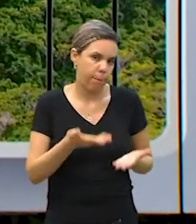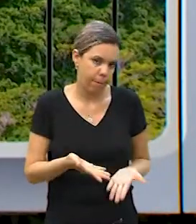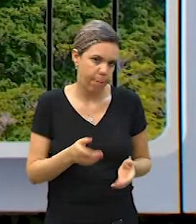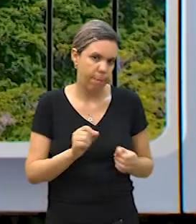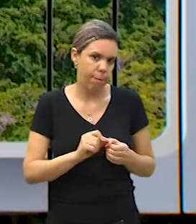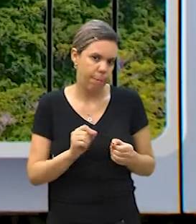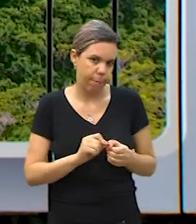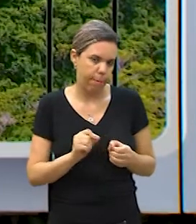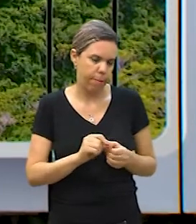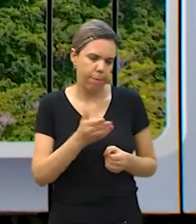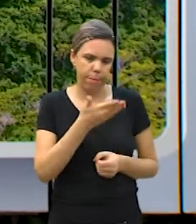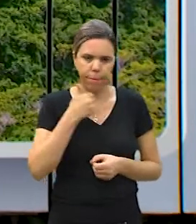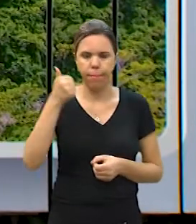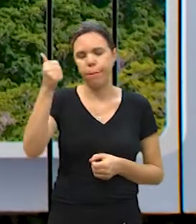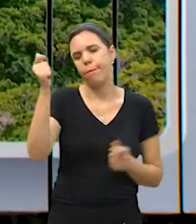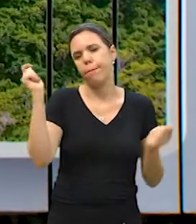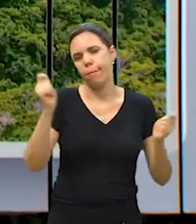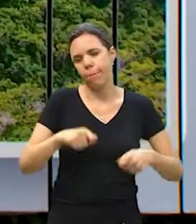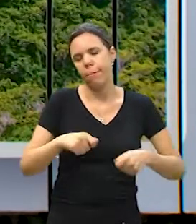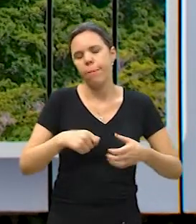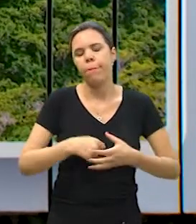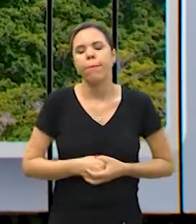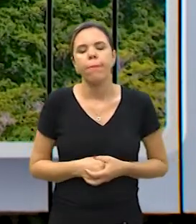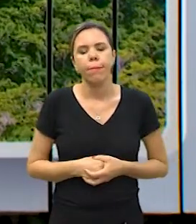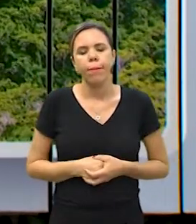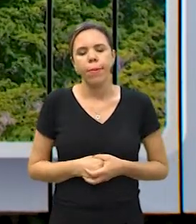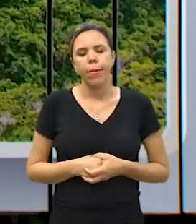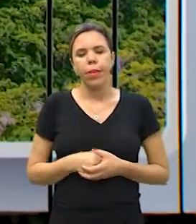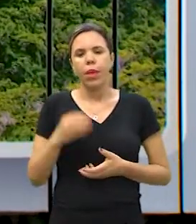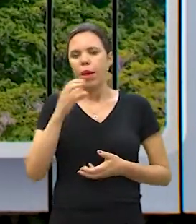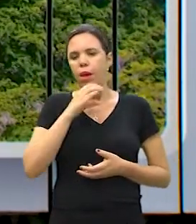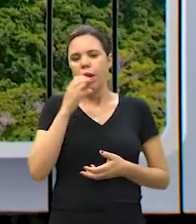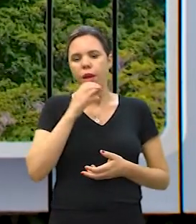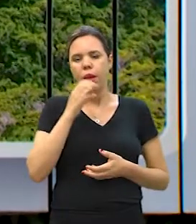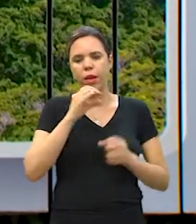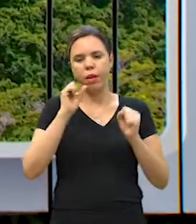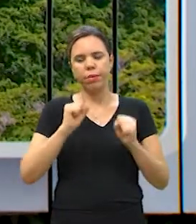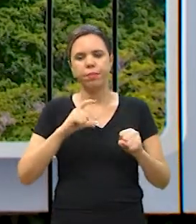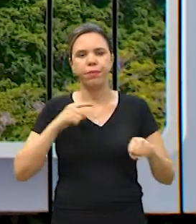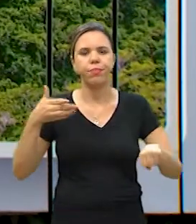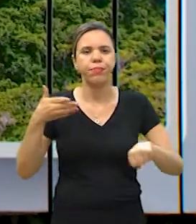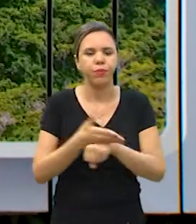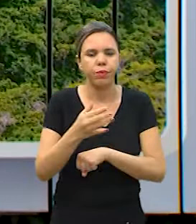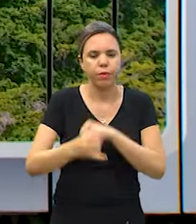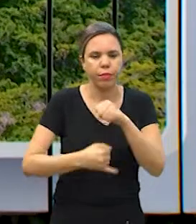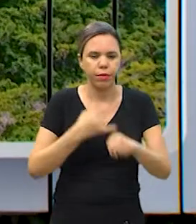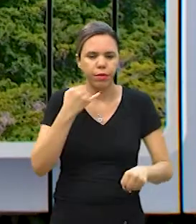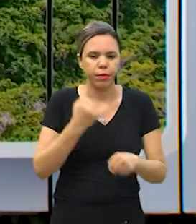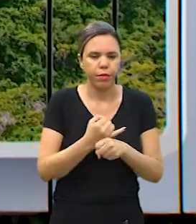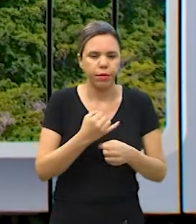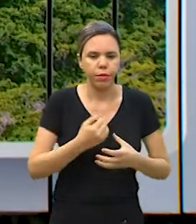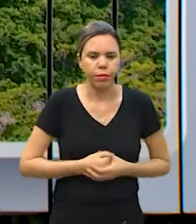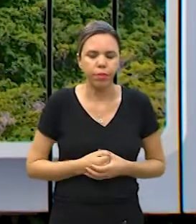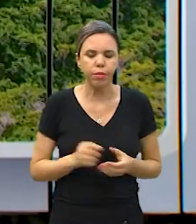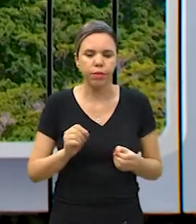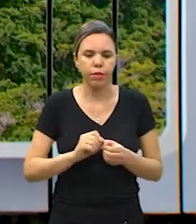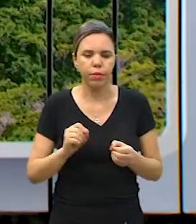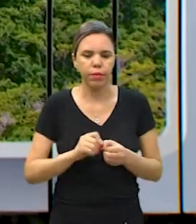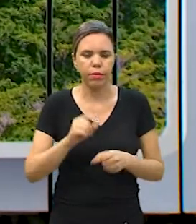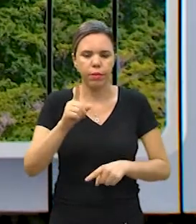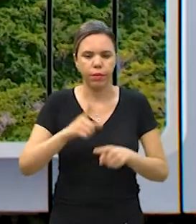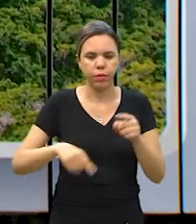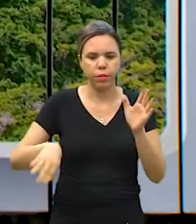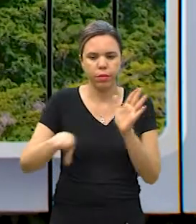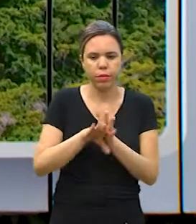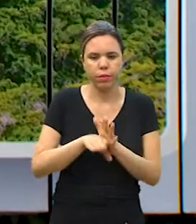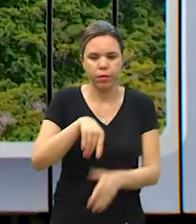nós fizemos o melhor possível ali. Então, a correria para poder ter acesso à internet, para fazer o